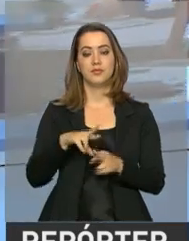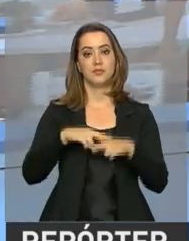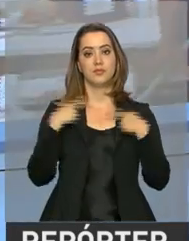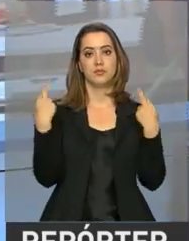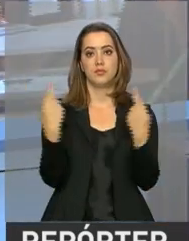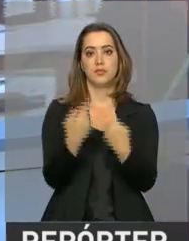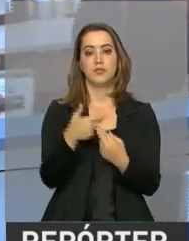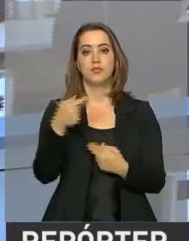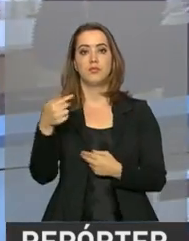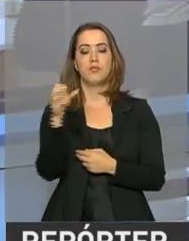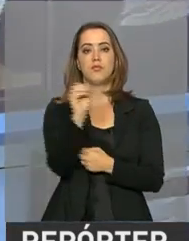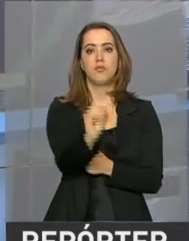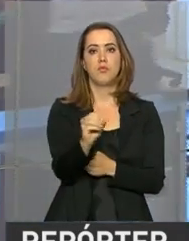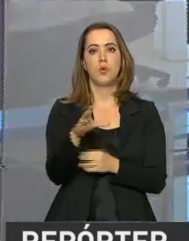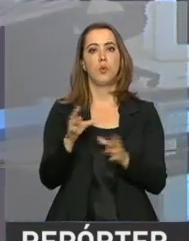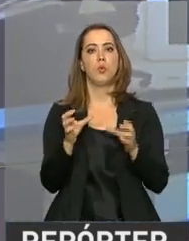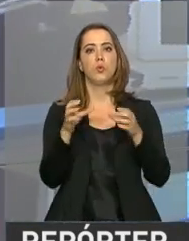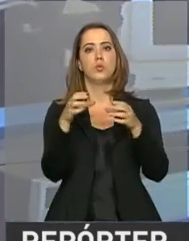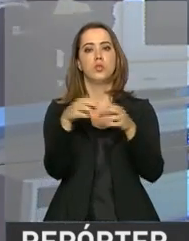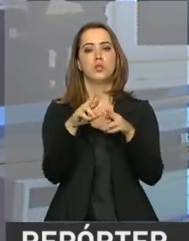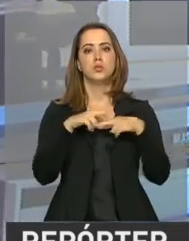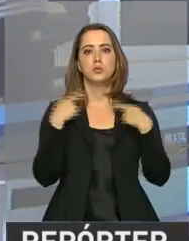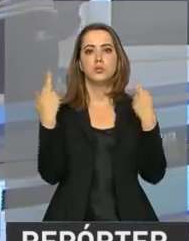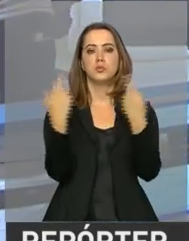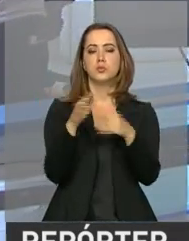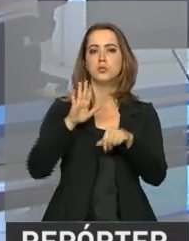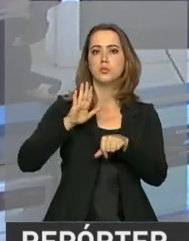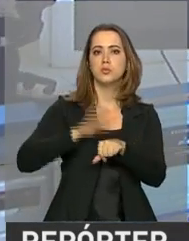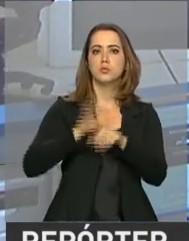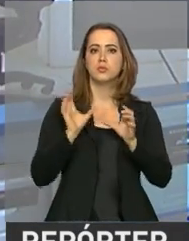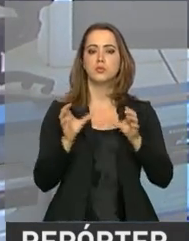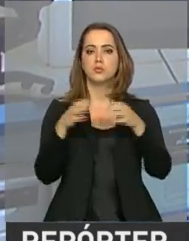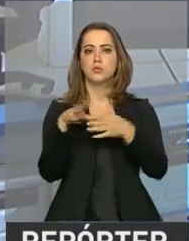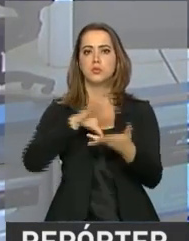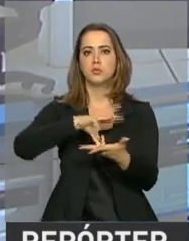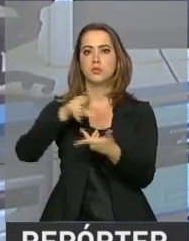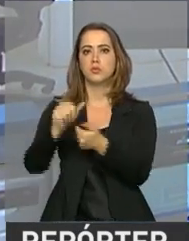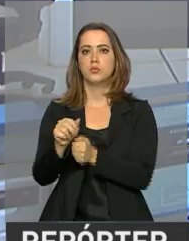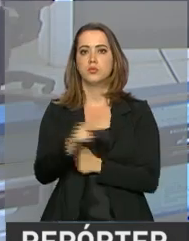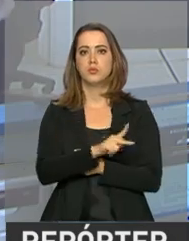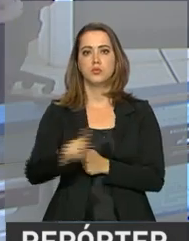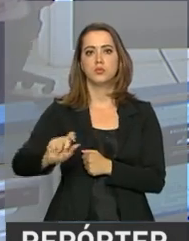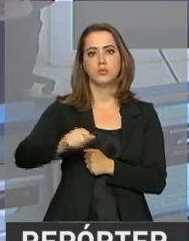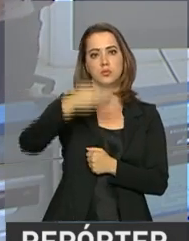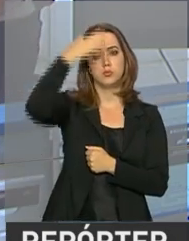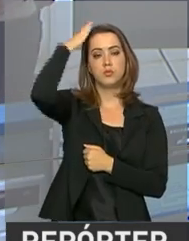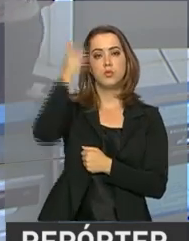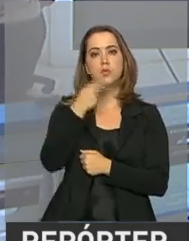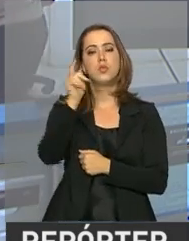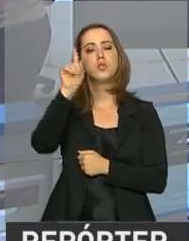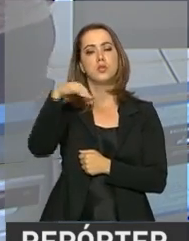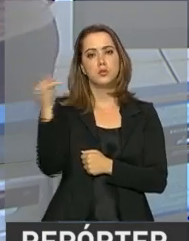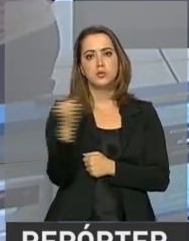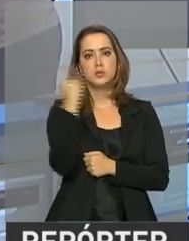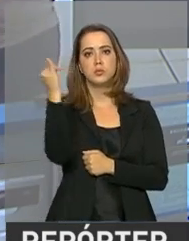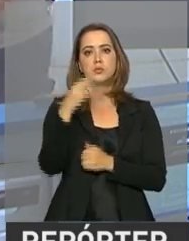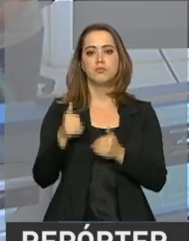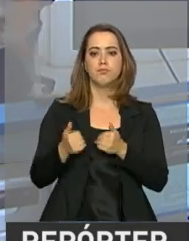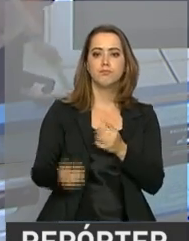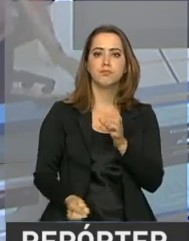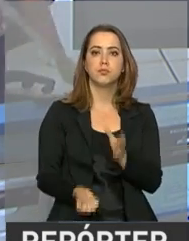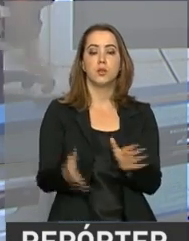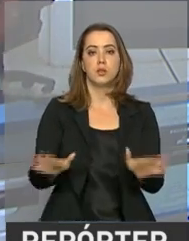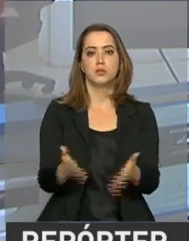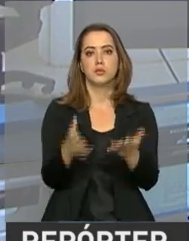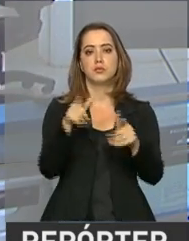do G20, grupo que reúne as maiores economias do mundo, o presidente Michel Temer disse que é importante agir para criar empregos.